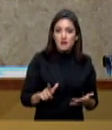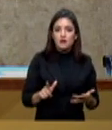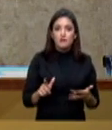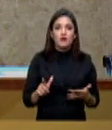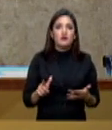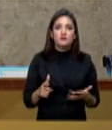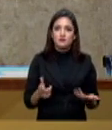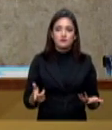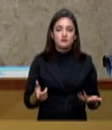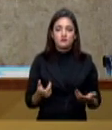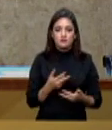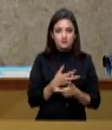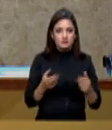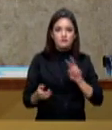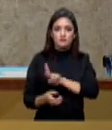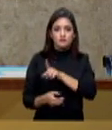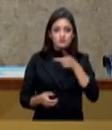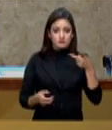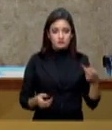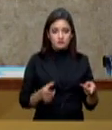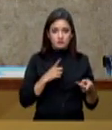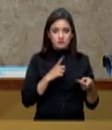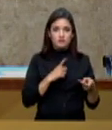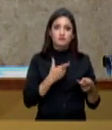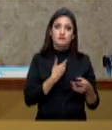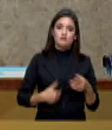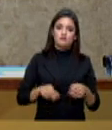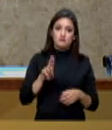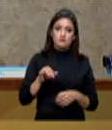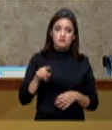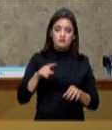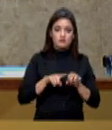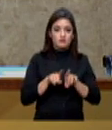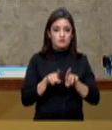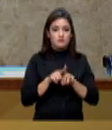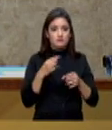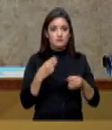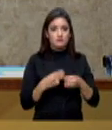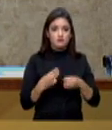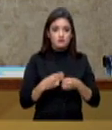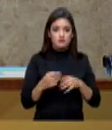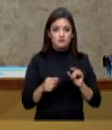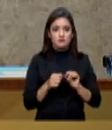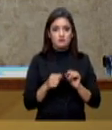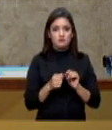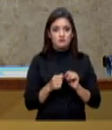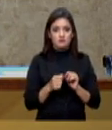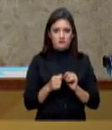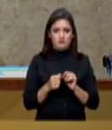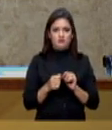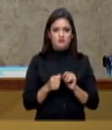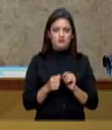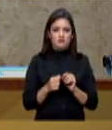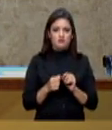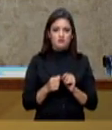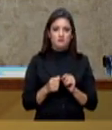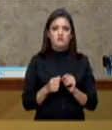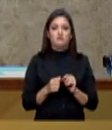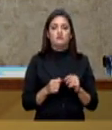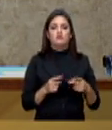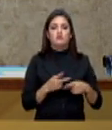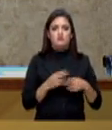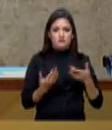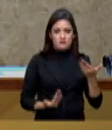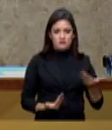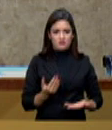transferências voluntárias de recursos da União para os municípios que aderiram à prestação regionalizada eu digo